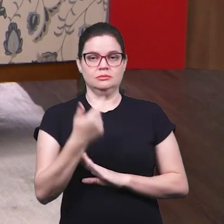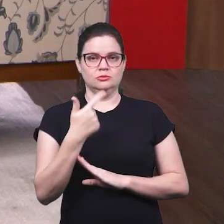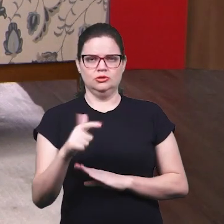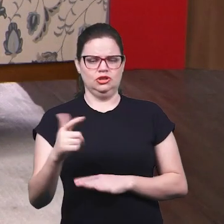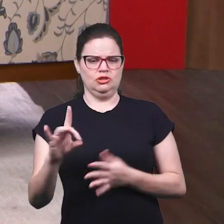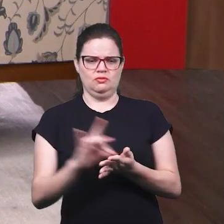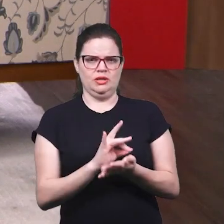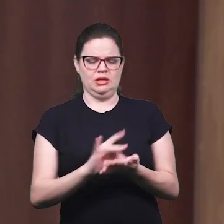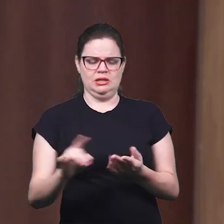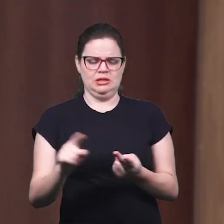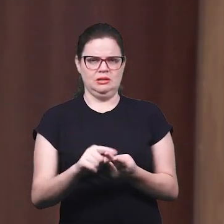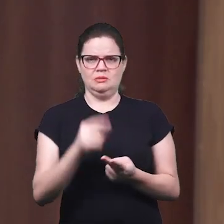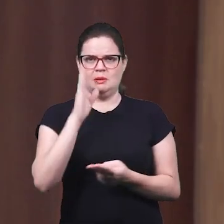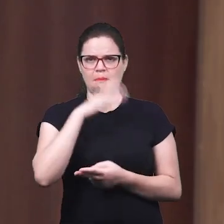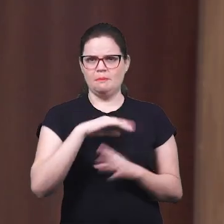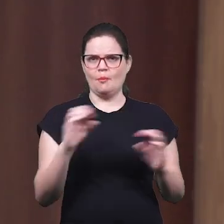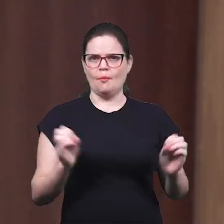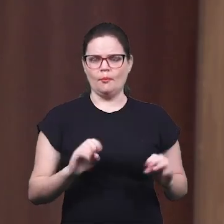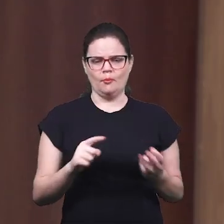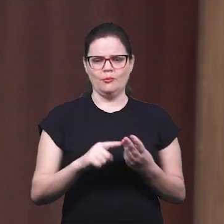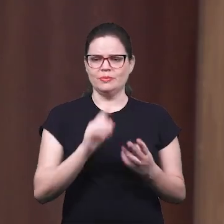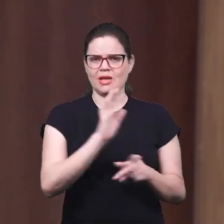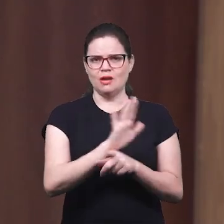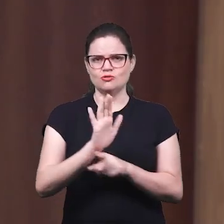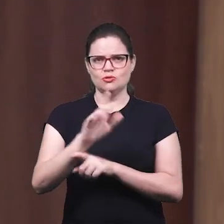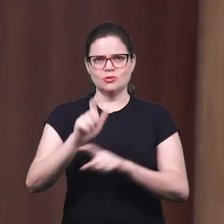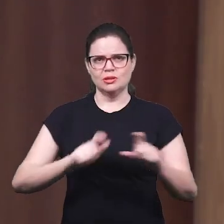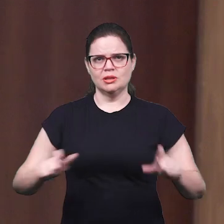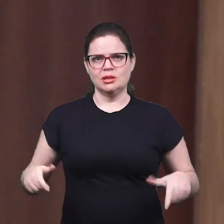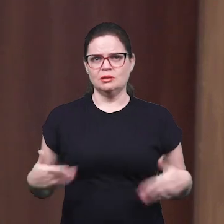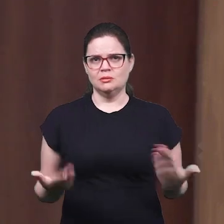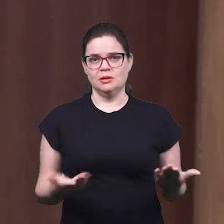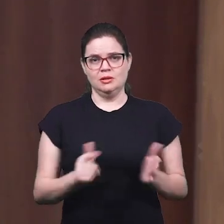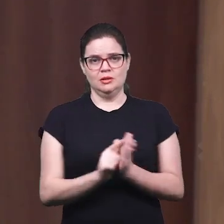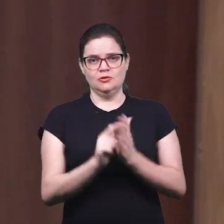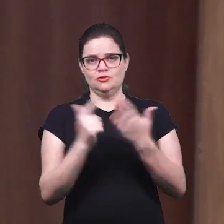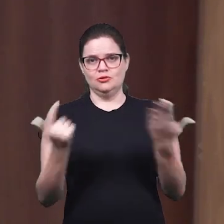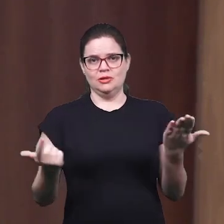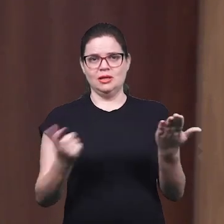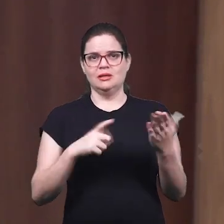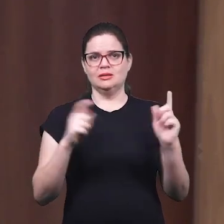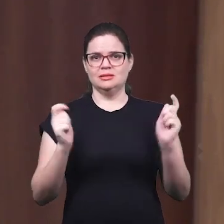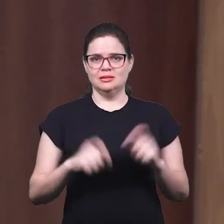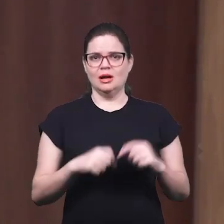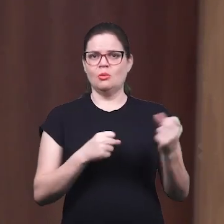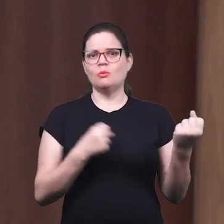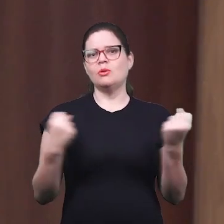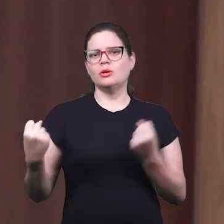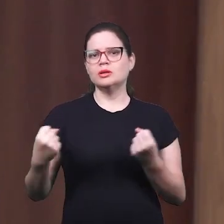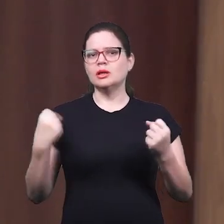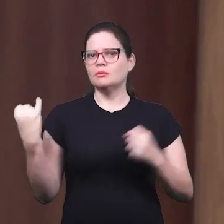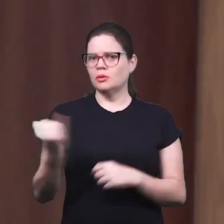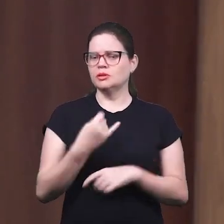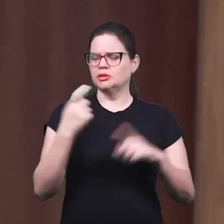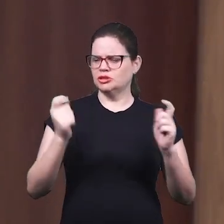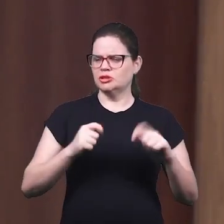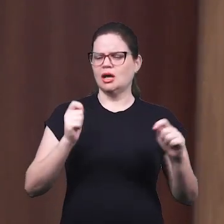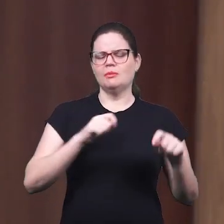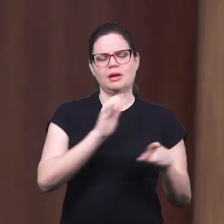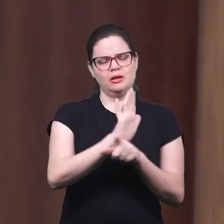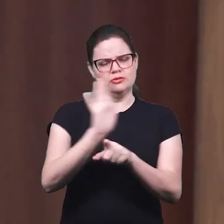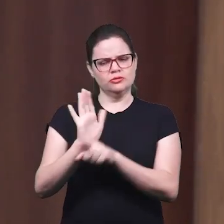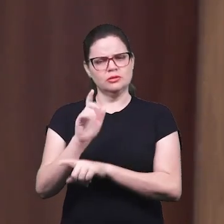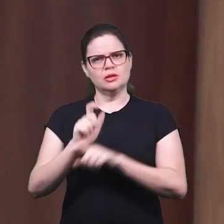inimigo, nunca fiz mal a ninguém. Só fiz ajudar muita gente, porque o jornalismo dá um poder importante que ele pode ajudar outras